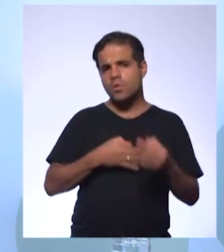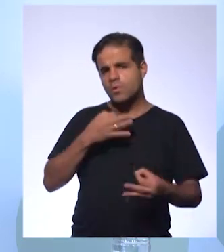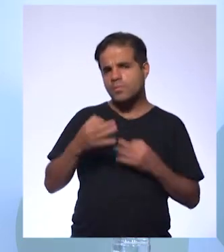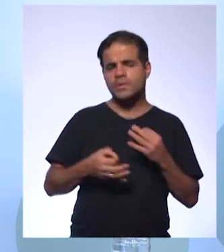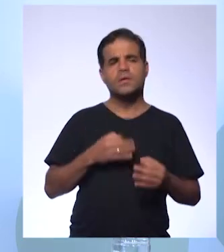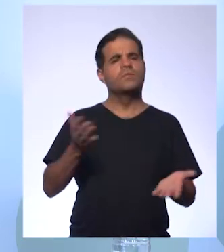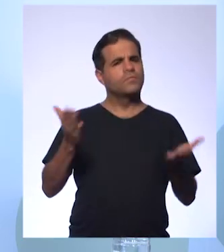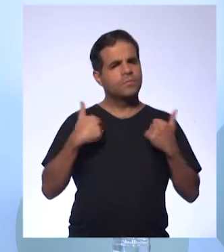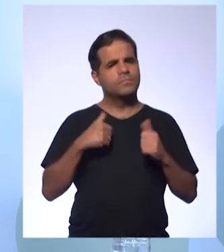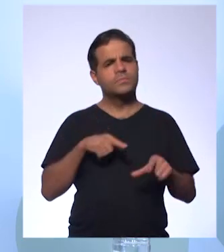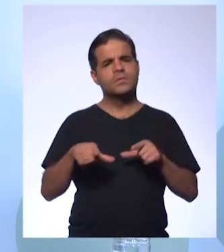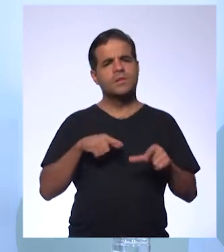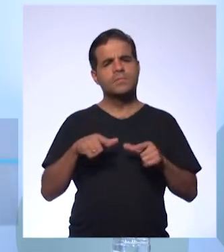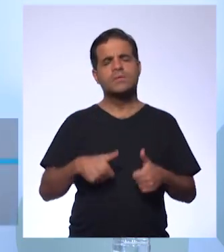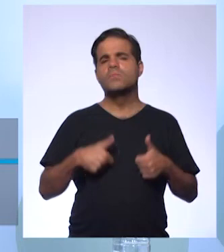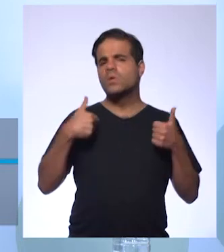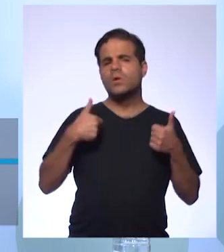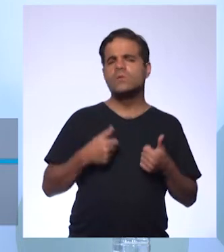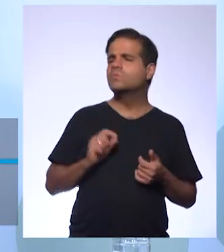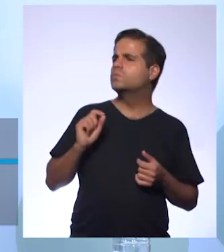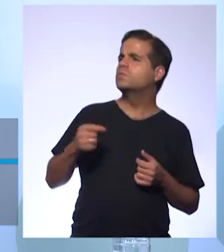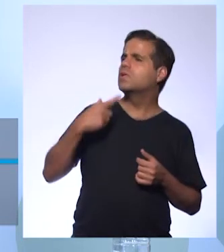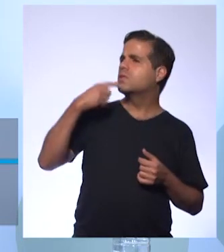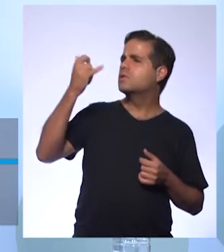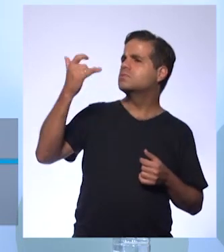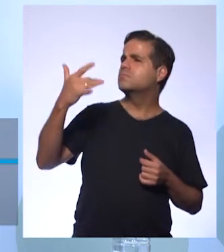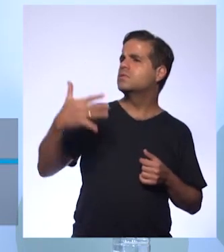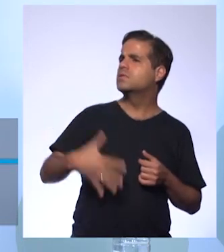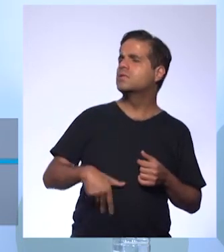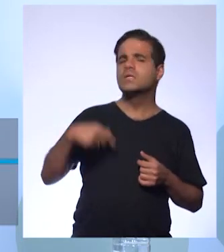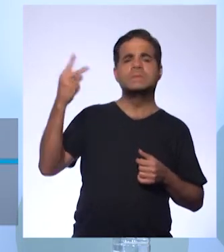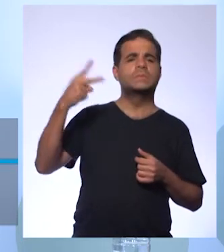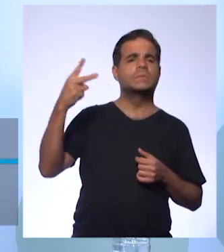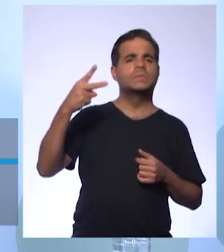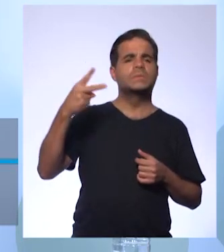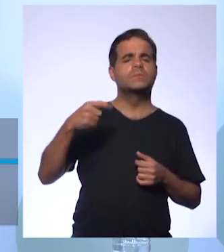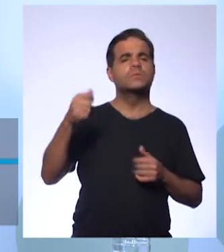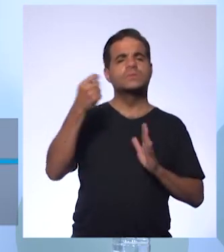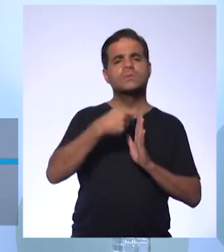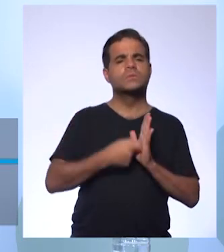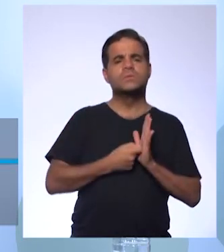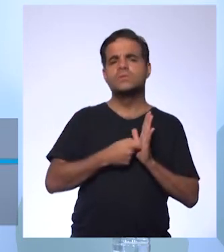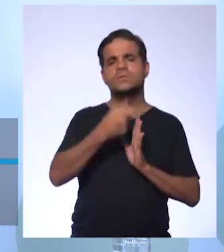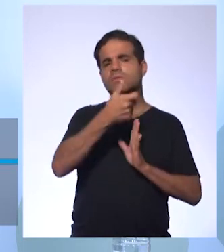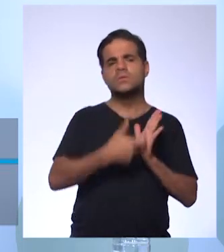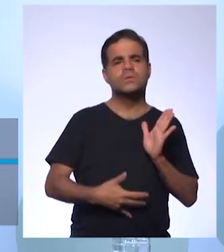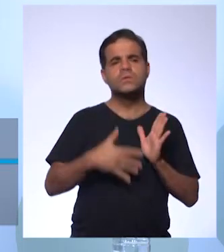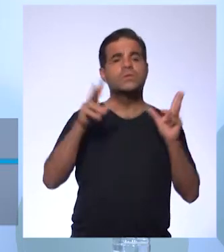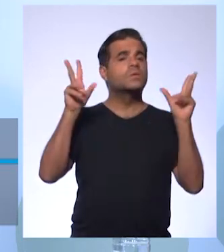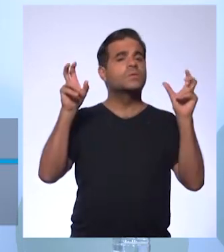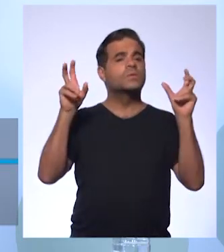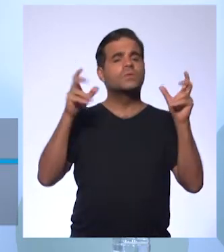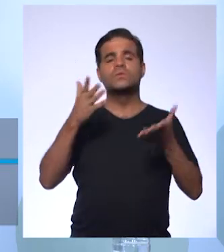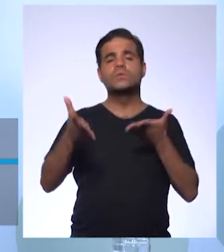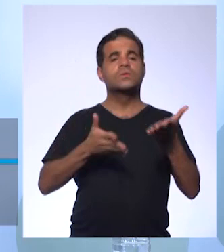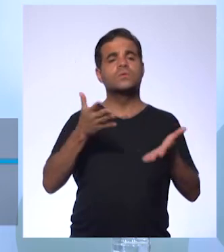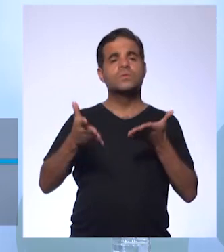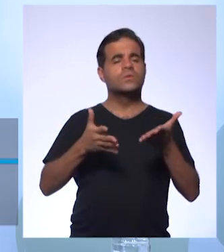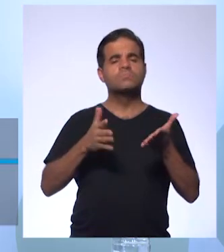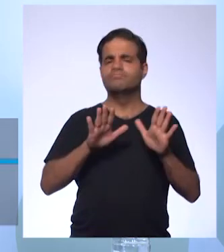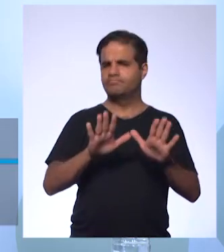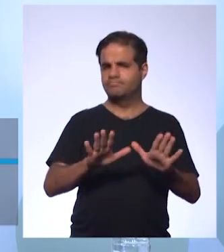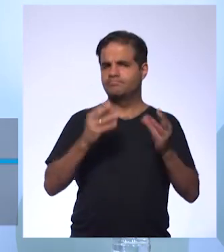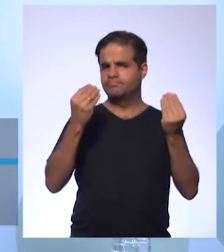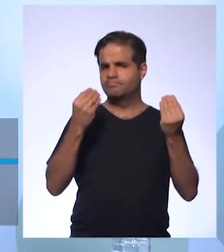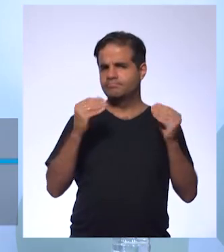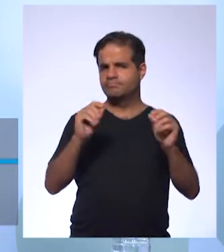Vamos trabalhar melhor. Do que está falando essa segunda resenha aí? Está falando qual é o assunto tratado? Já vou deixar